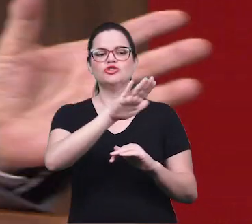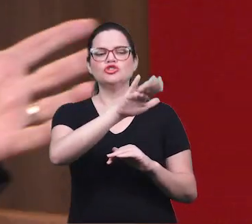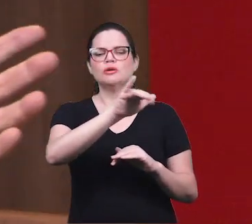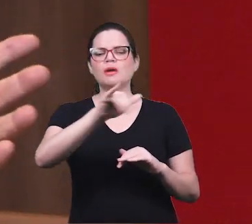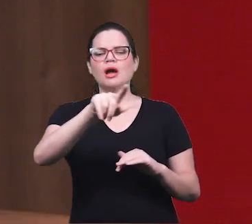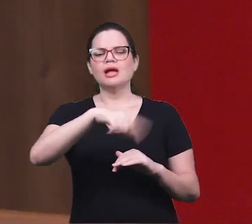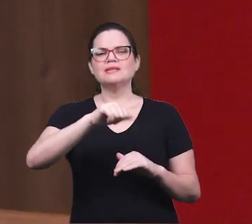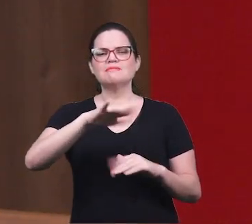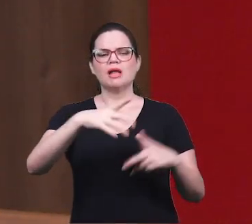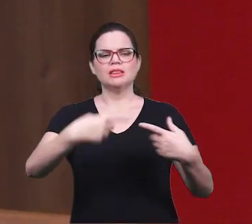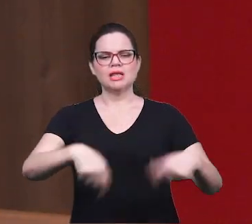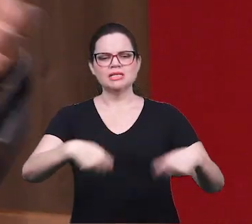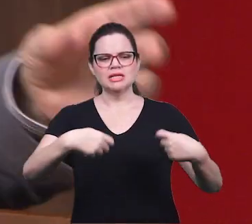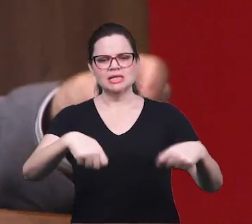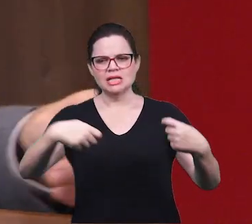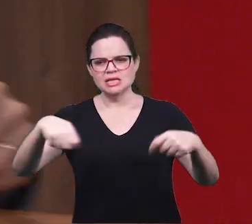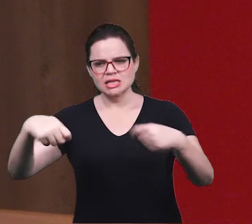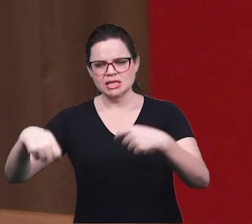mais difíceis,